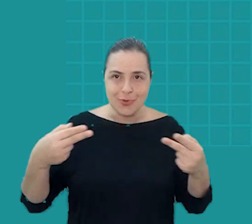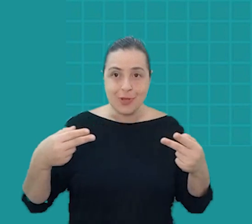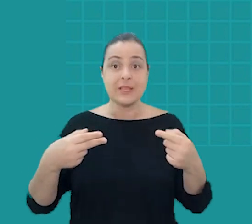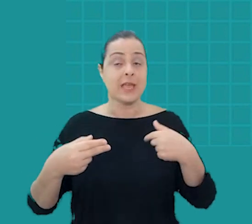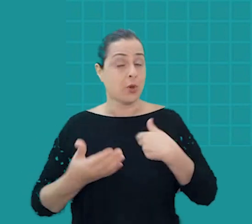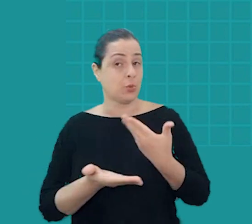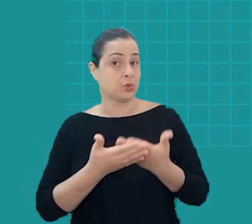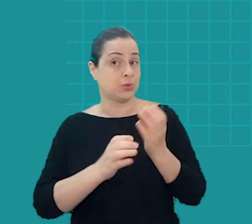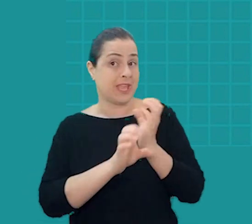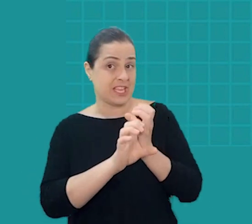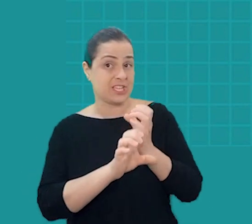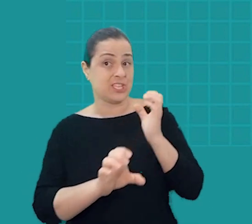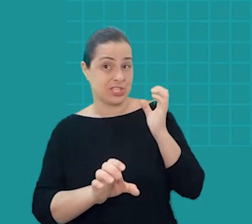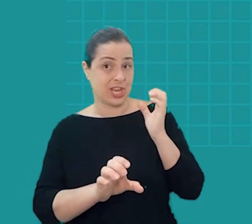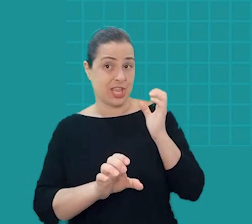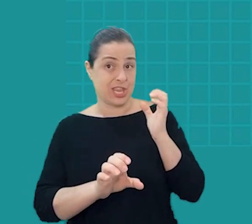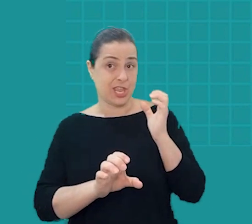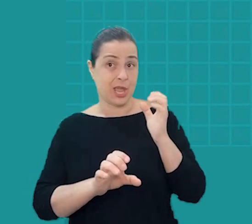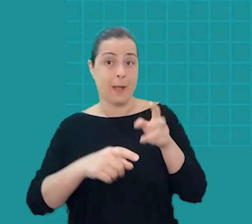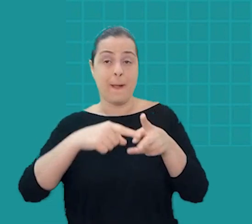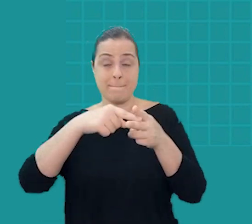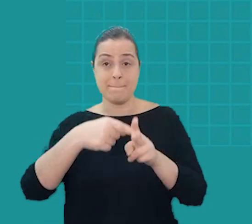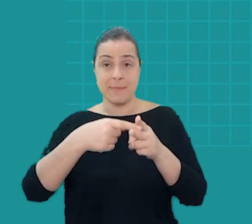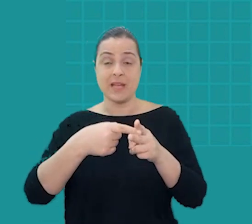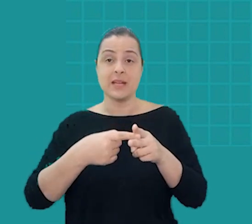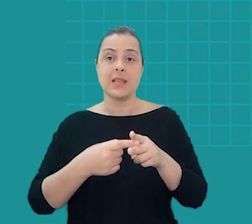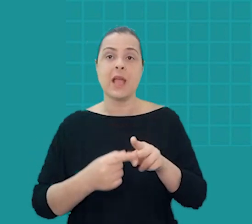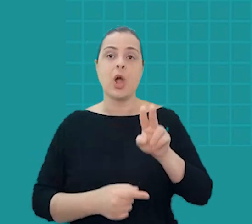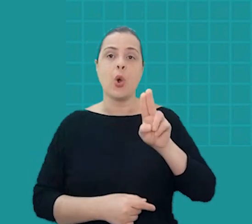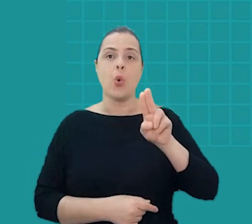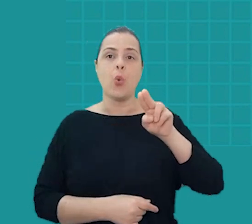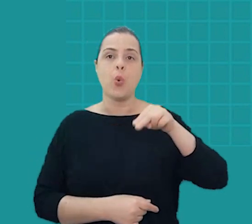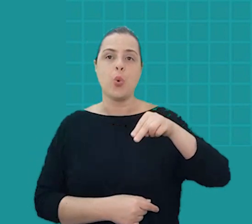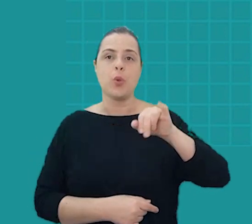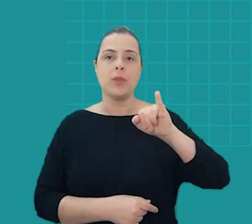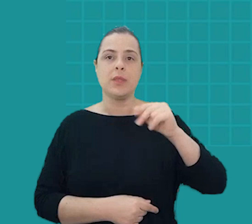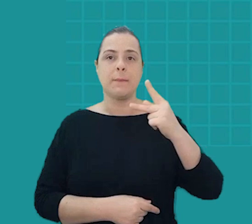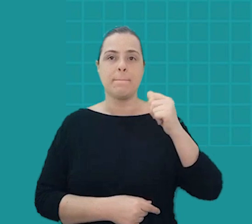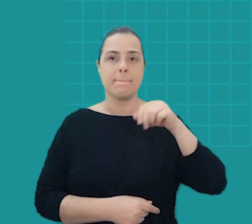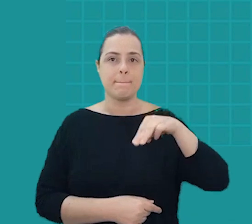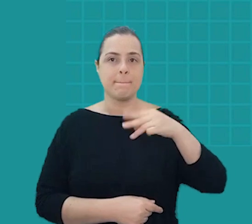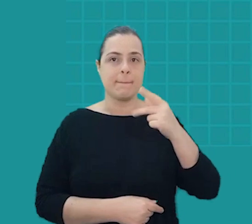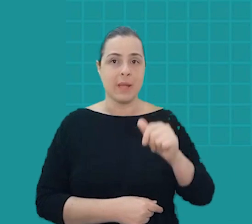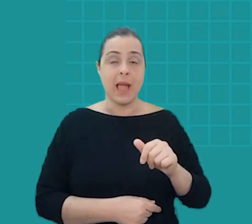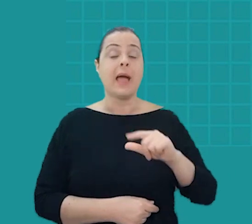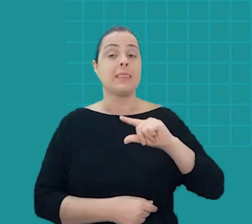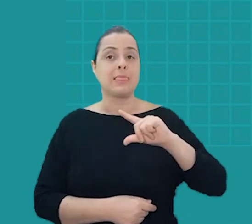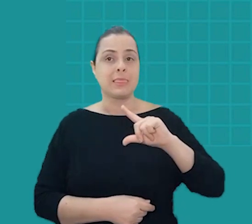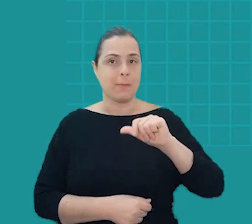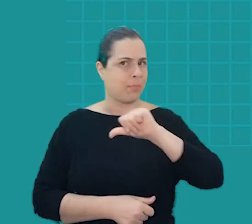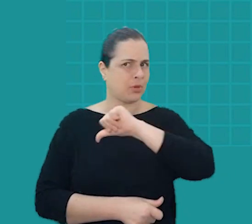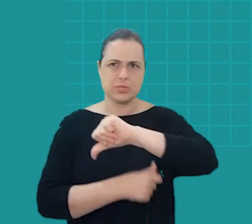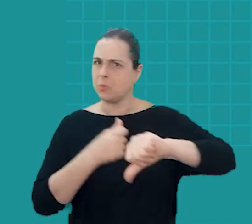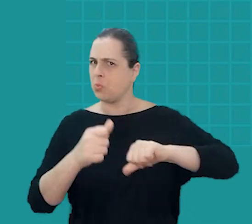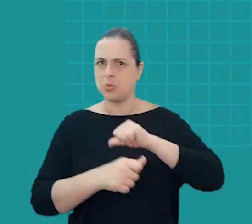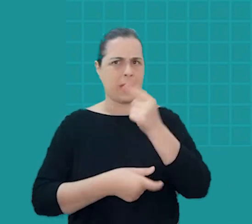queria ser um inventor. Voltei para o Brasil, novamente frustrado, aquela escola que era só